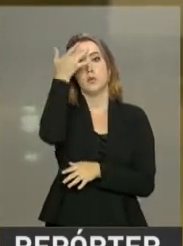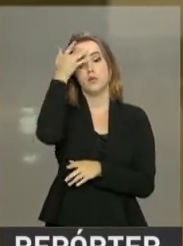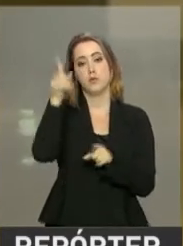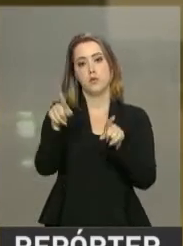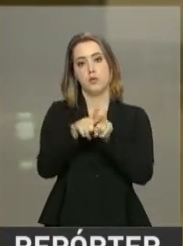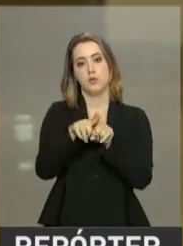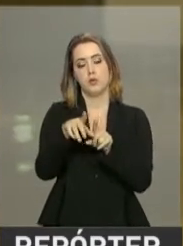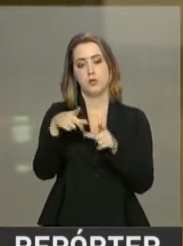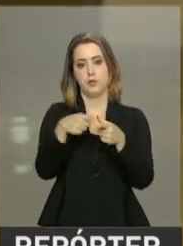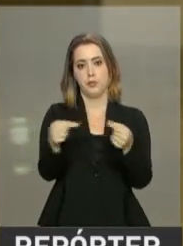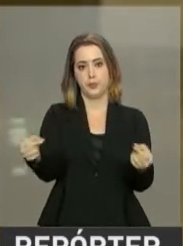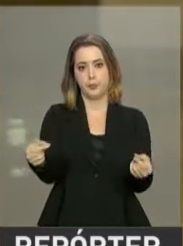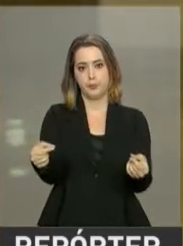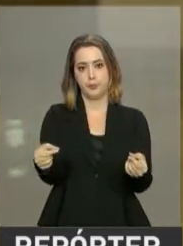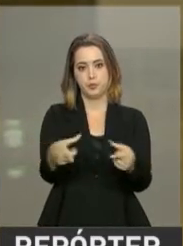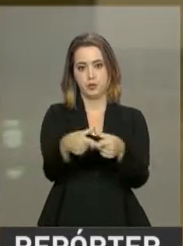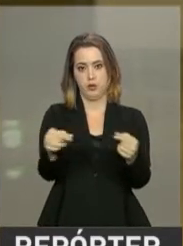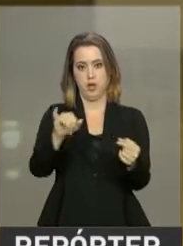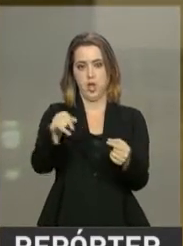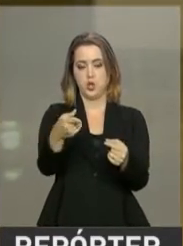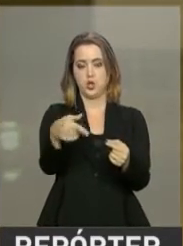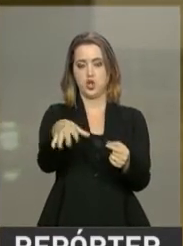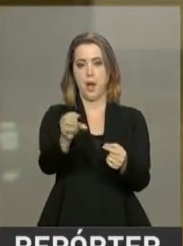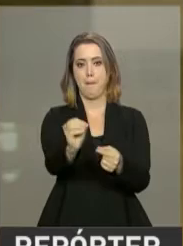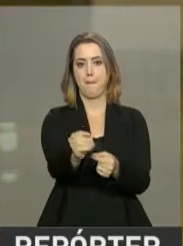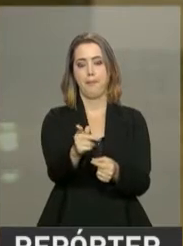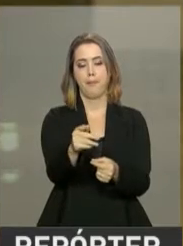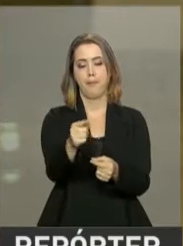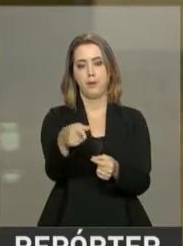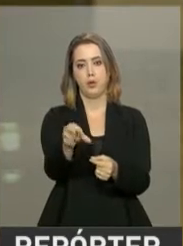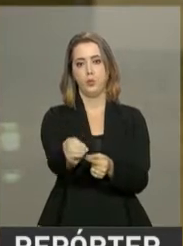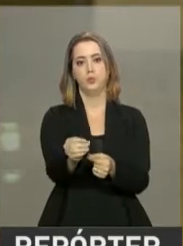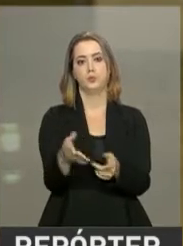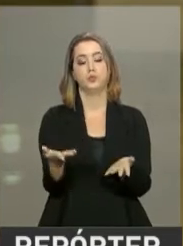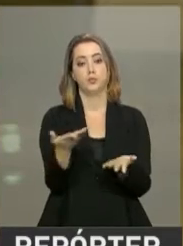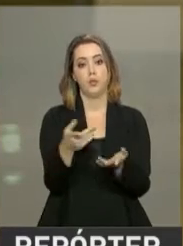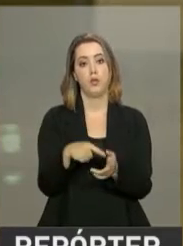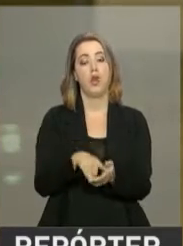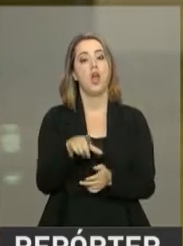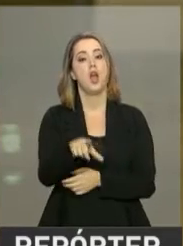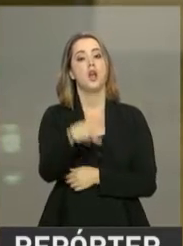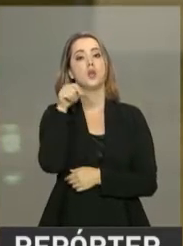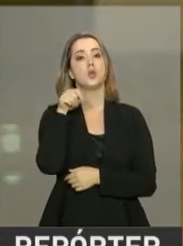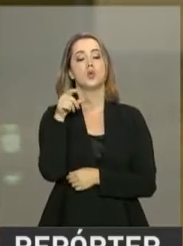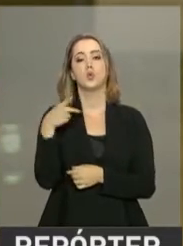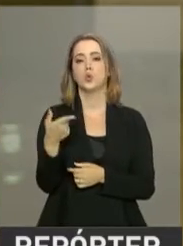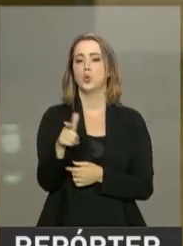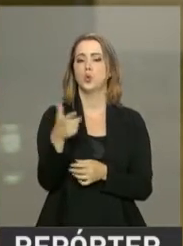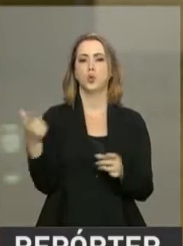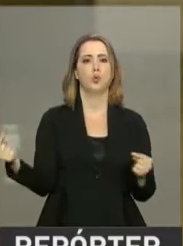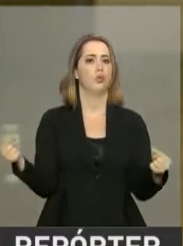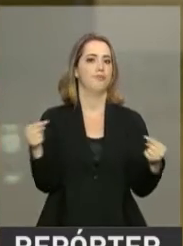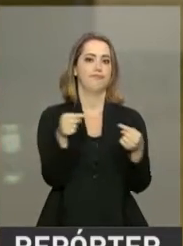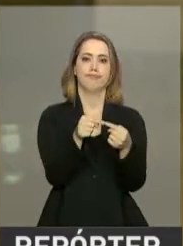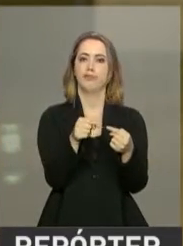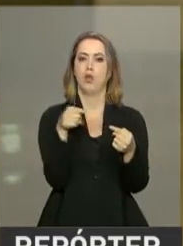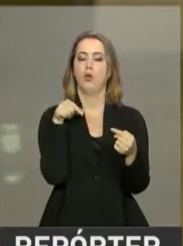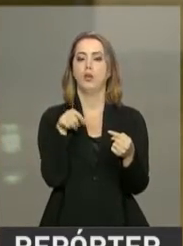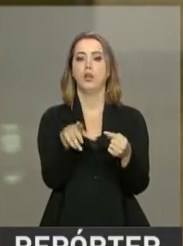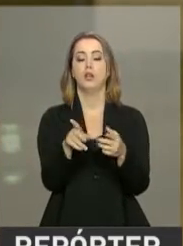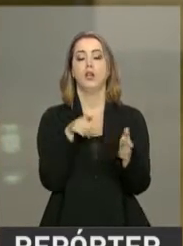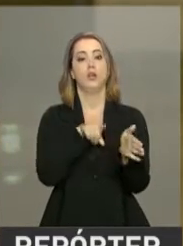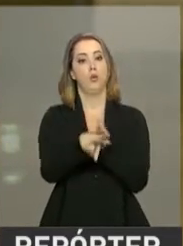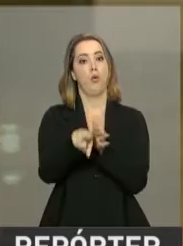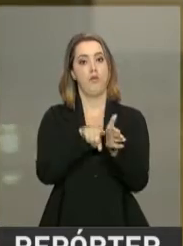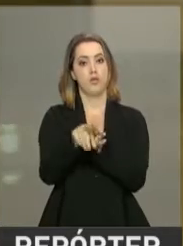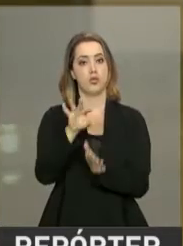segundo o porta-voz a decisão de michel temer de retornar antes ao país não está relacionada à operação lava jato que